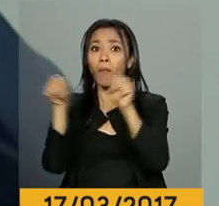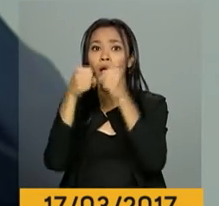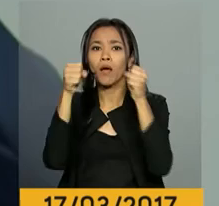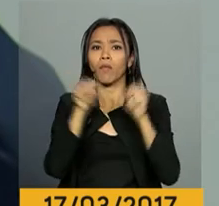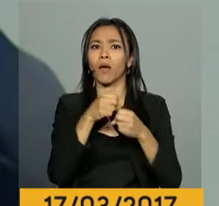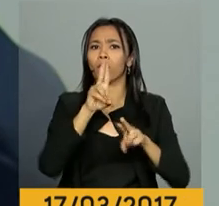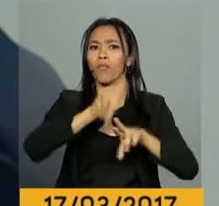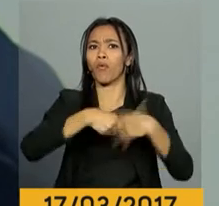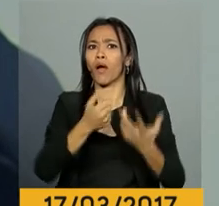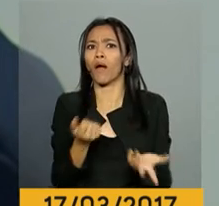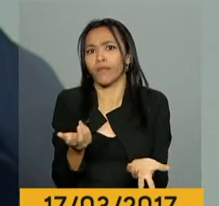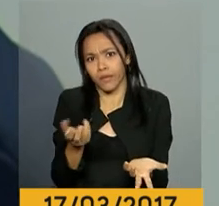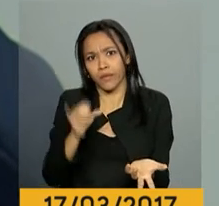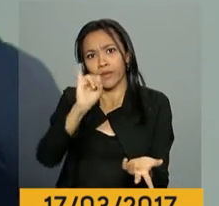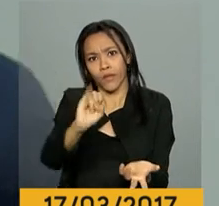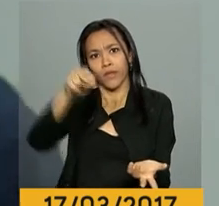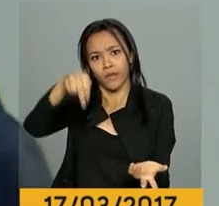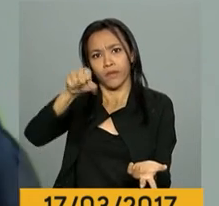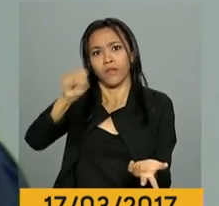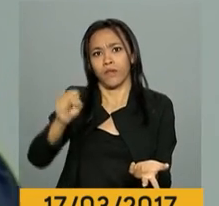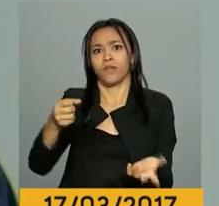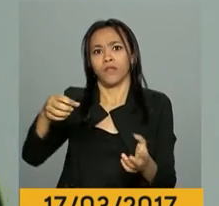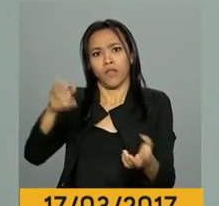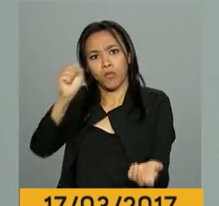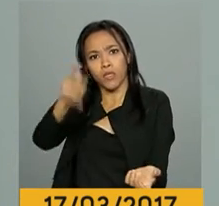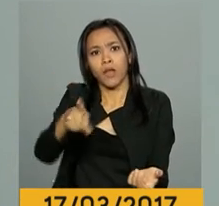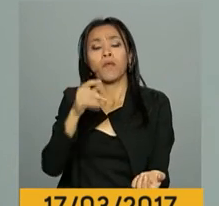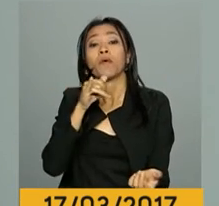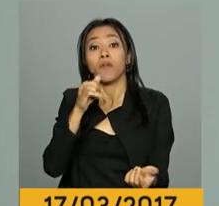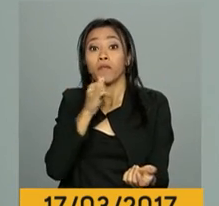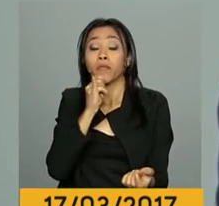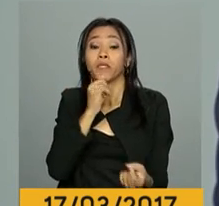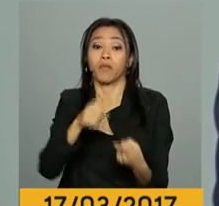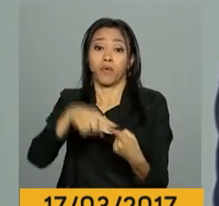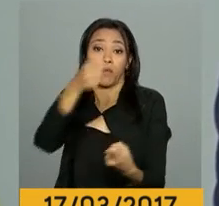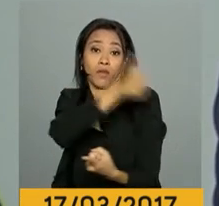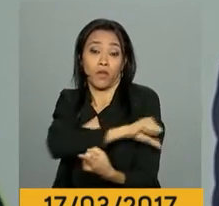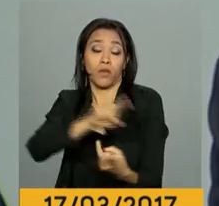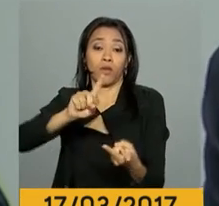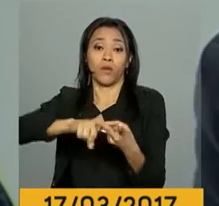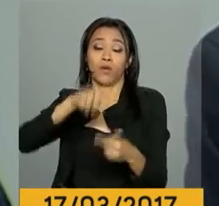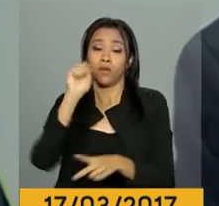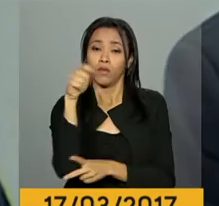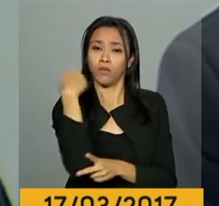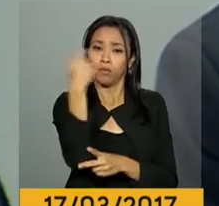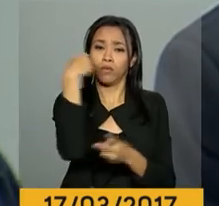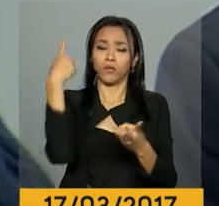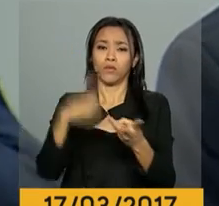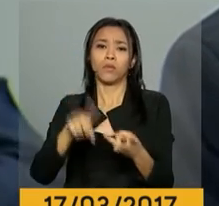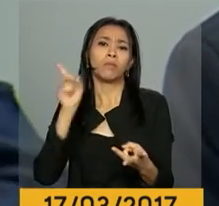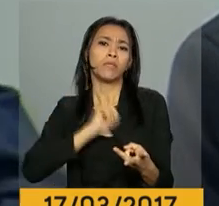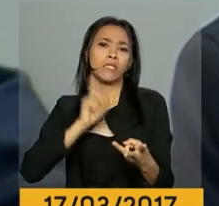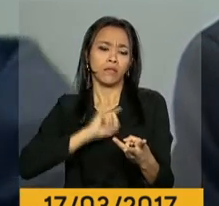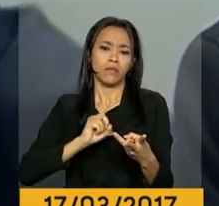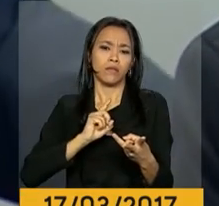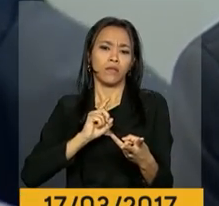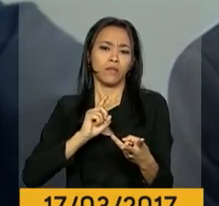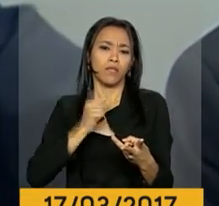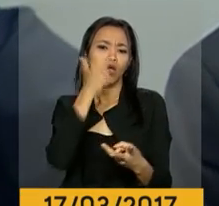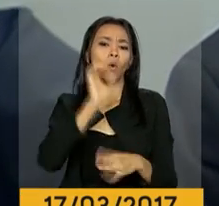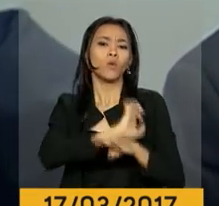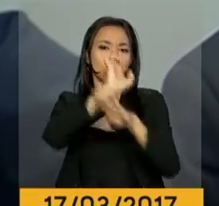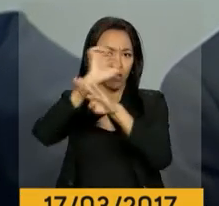Previdência. Veja-se o caso do Rio de Janeiro, do Rio Grande do Sul, o caso de Minas Gerais e outros estados, não é? O estado do